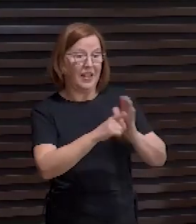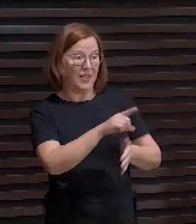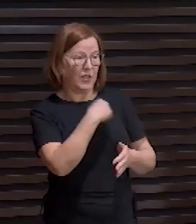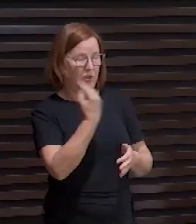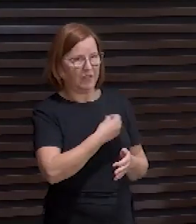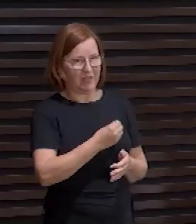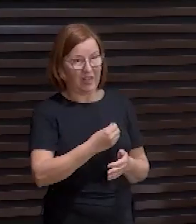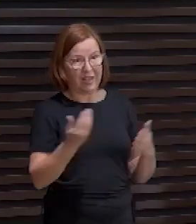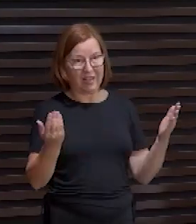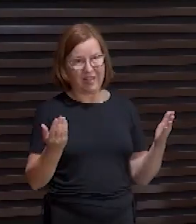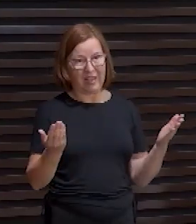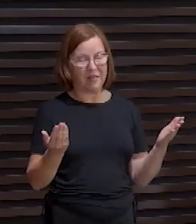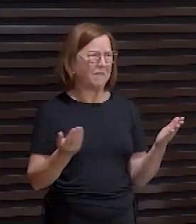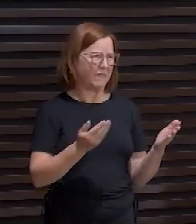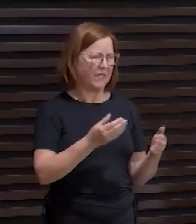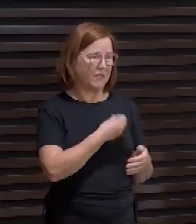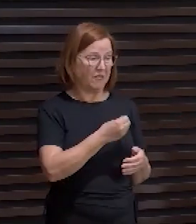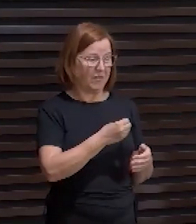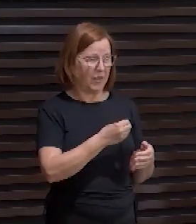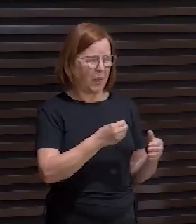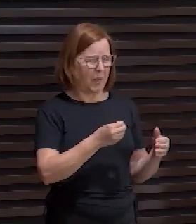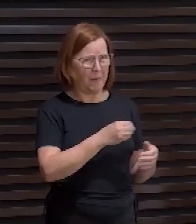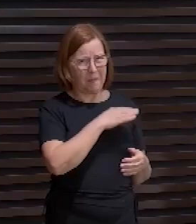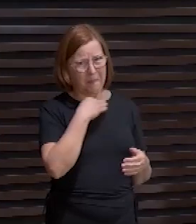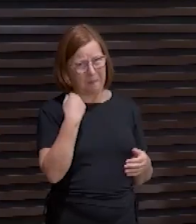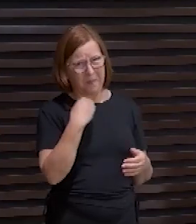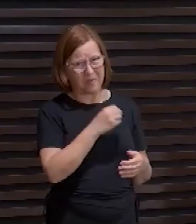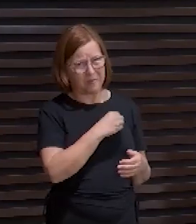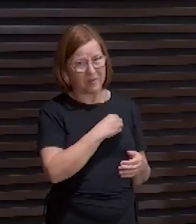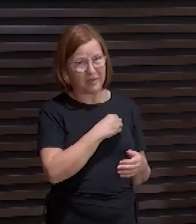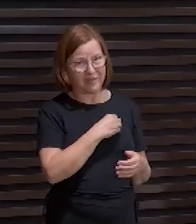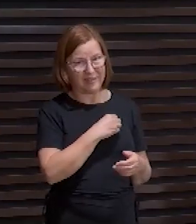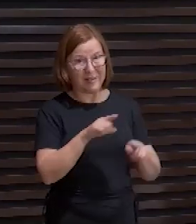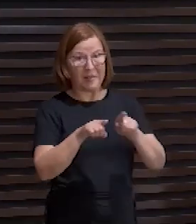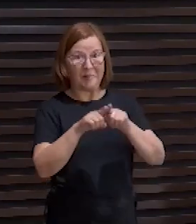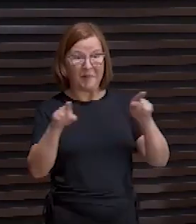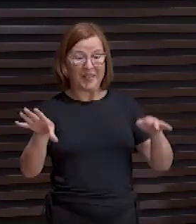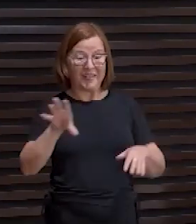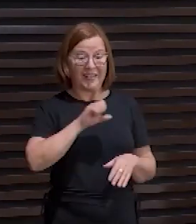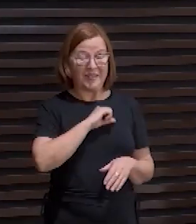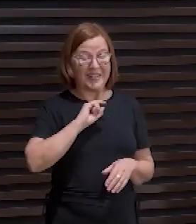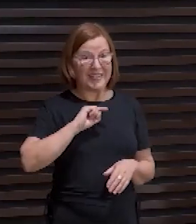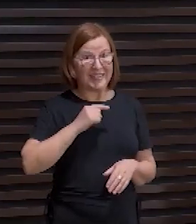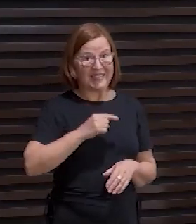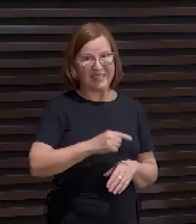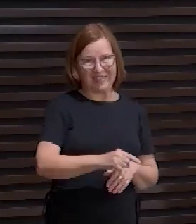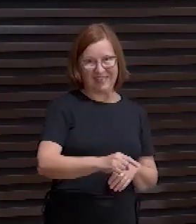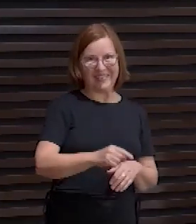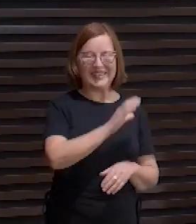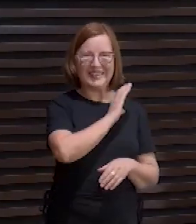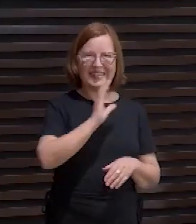e pecados, mas alvos do amor furioso do Senhor em Cristo. E a chave